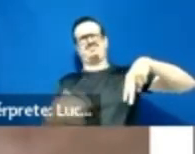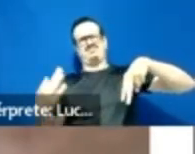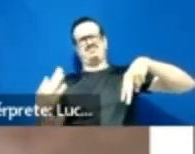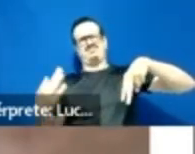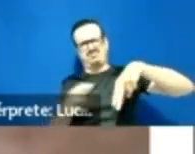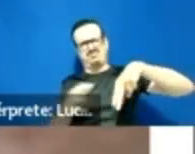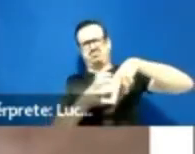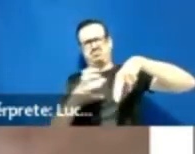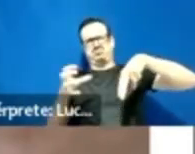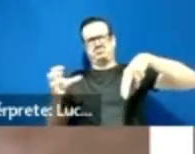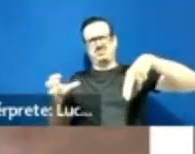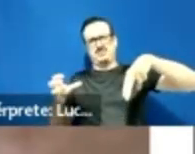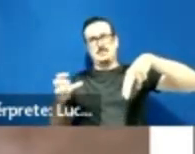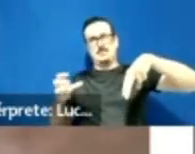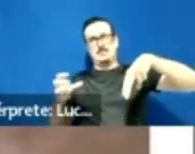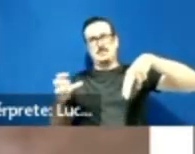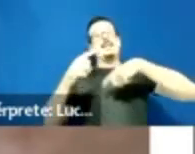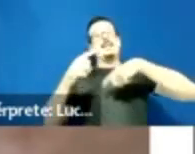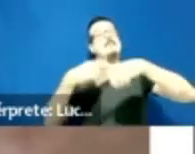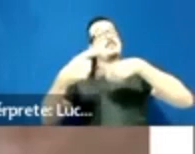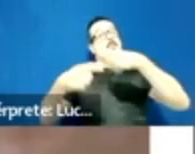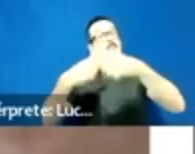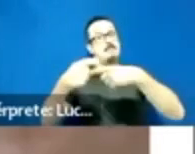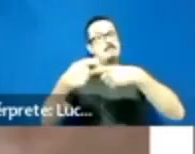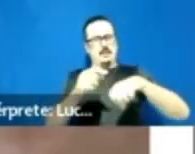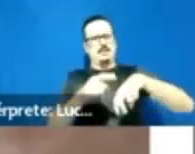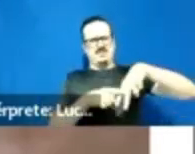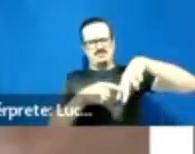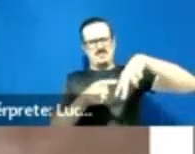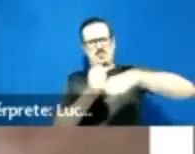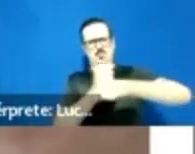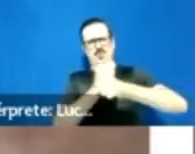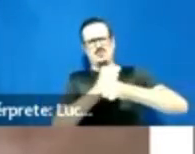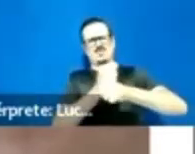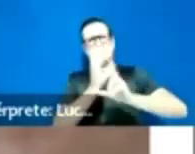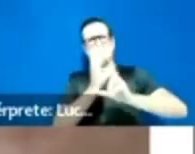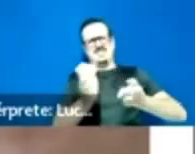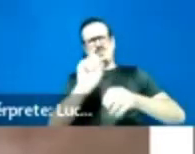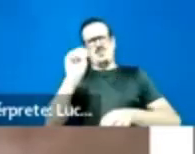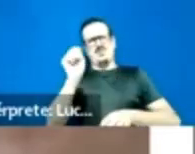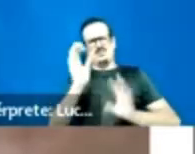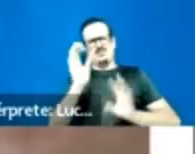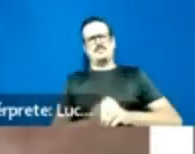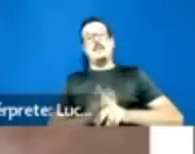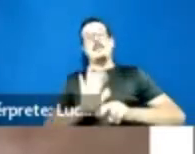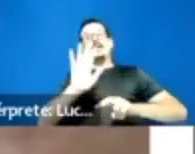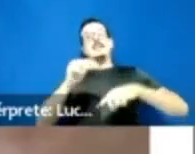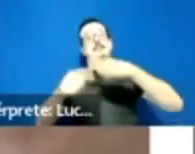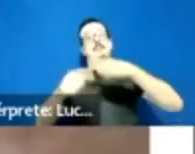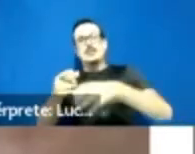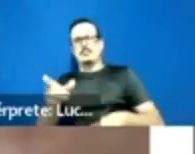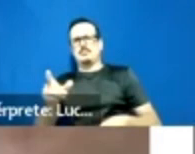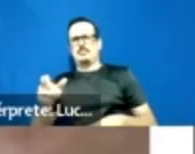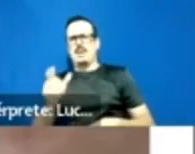nossa tecnologia do silocimol, a água tratada magneticamente com o silocimol, tanto ingerindo a